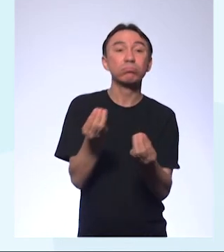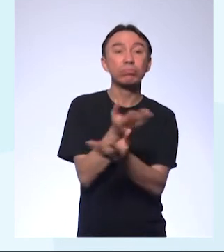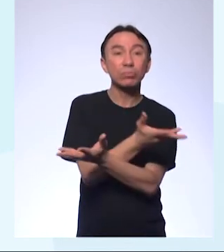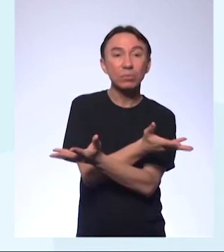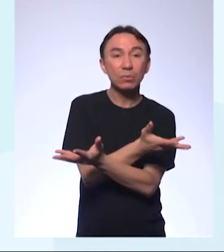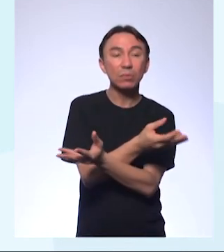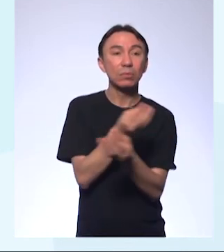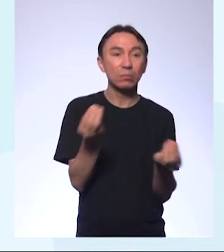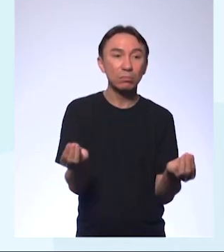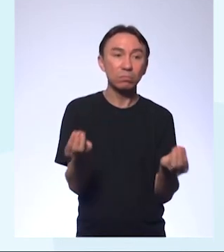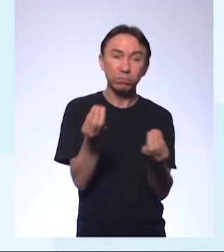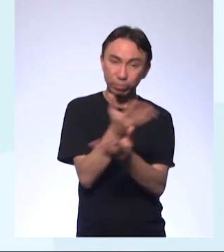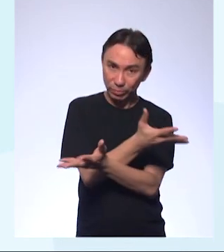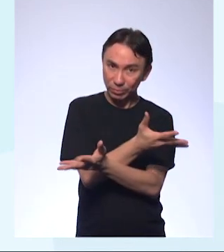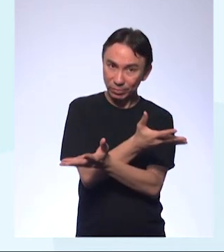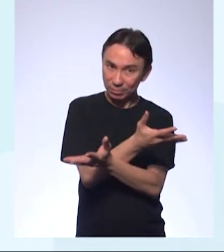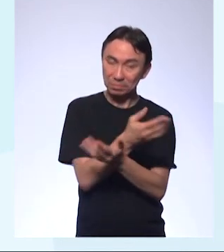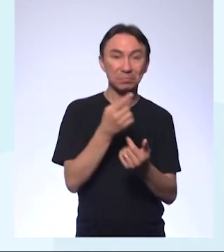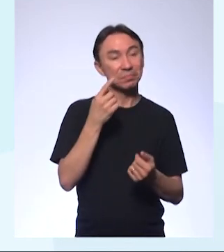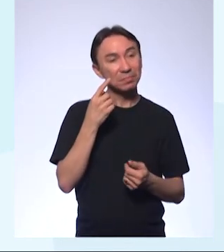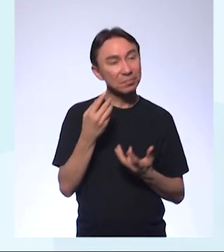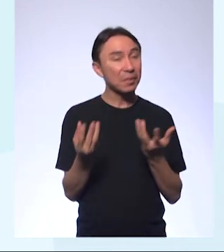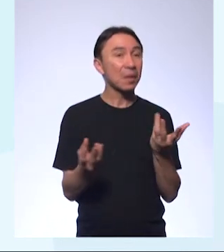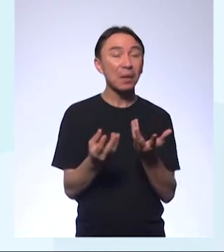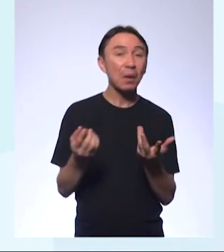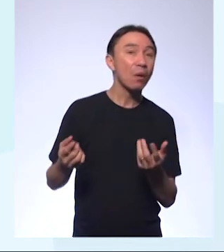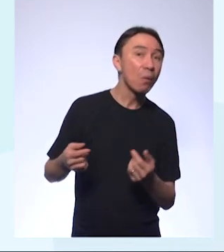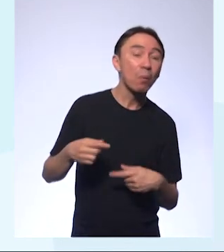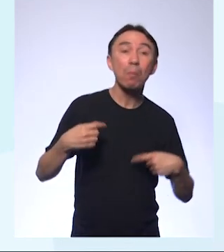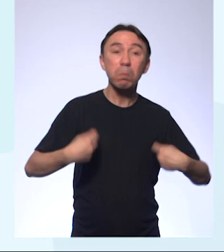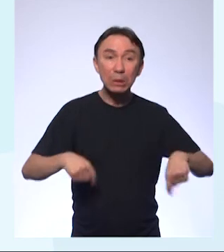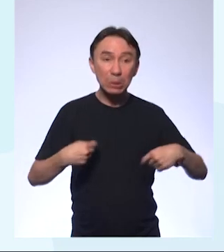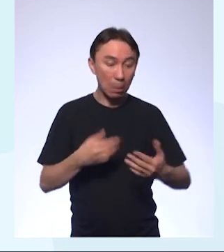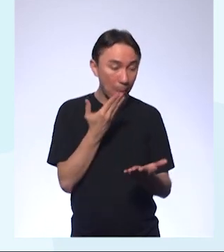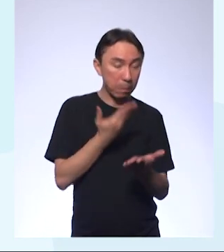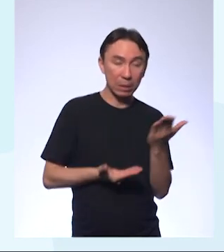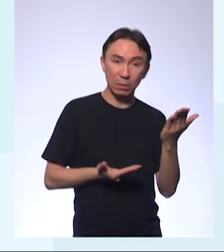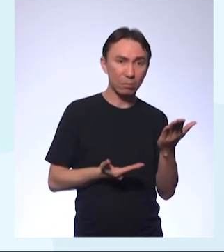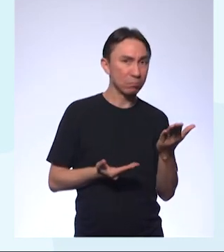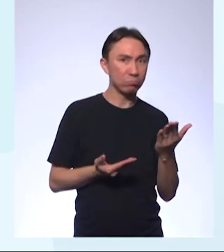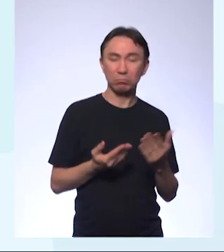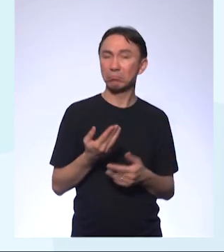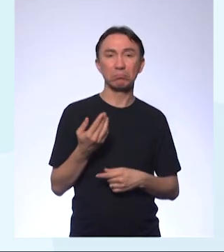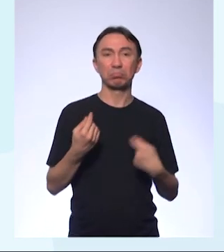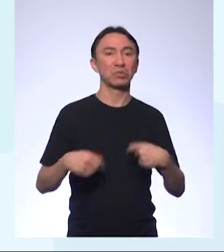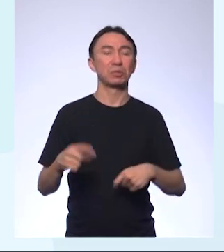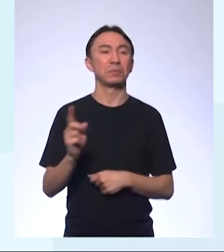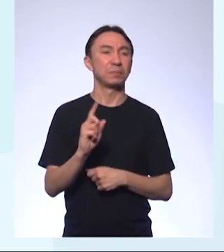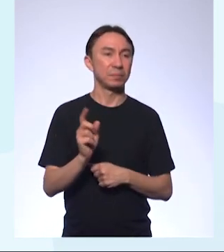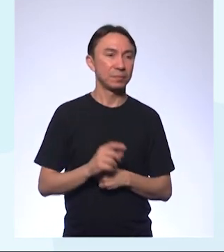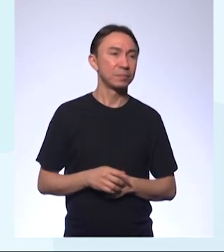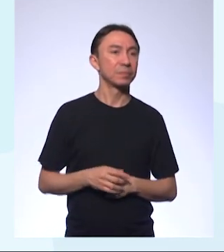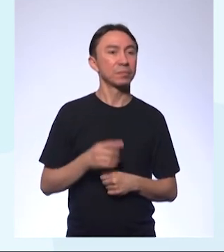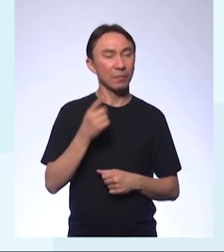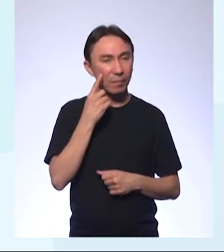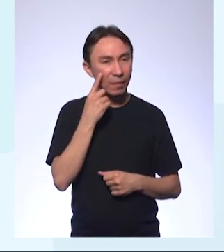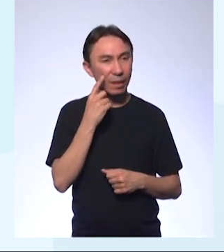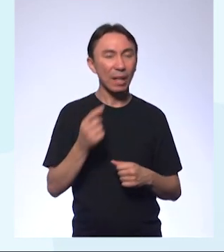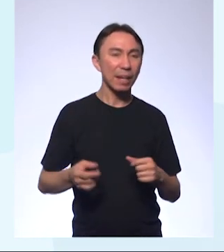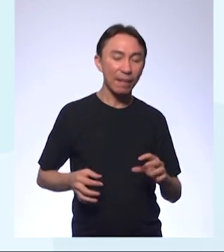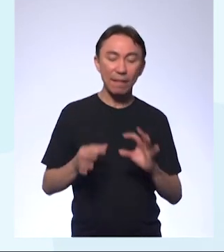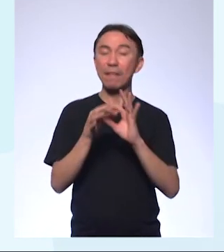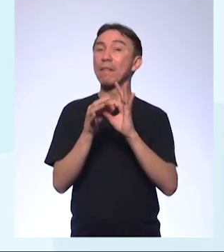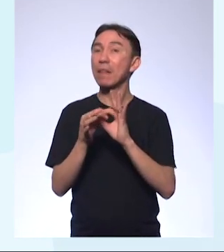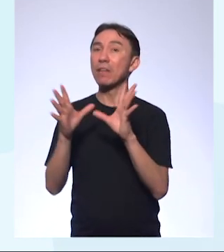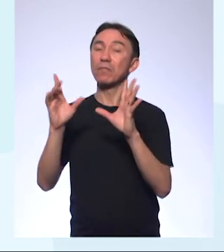tendência próxima de receber os elétrons. Eu não tenho um que precisa perder. Então, na natureza, eles não se encontram livres, como a gente